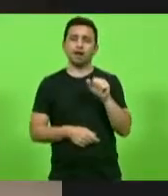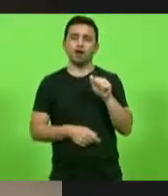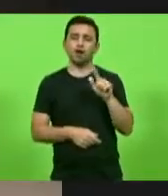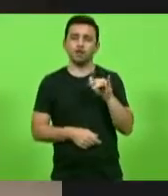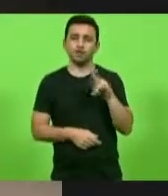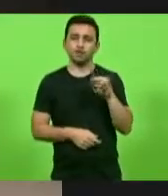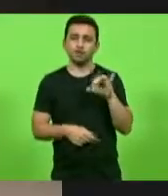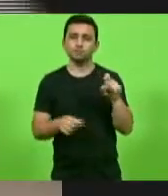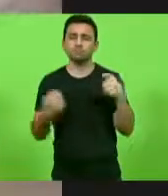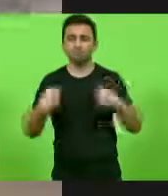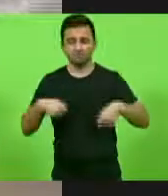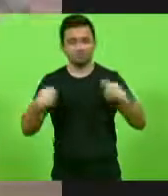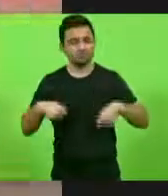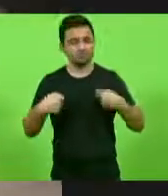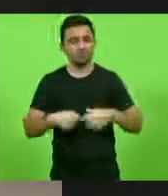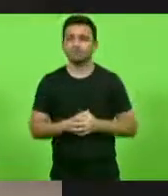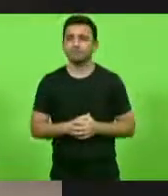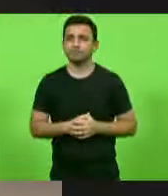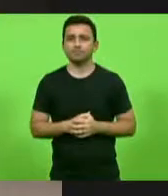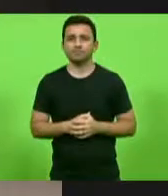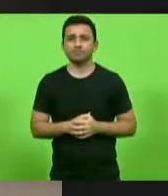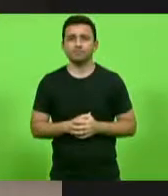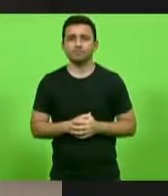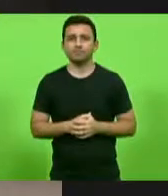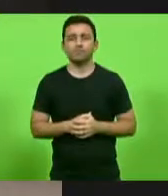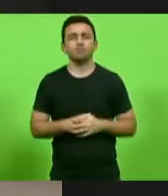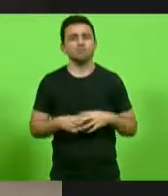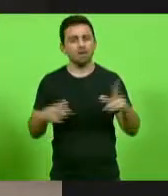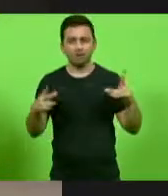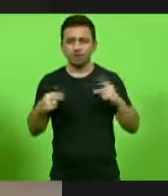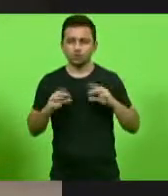Comipó merece o asfalto da sua rua.